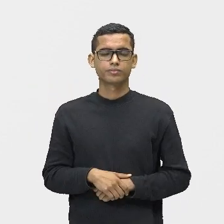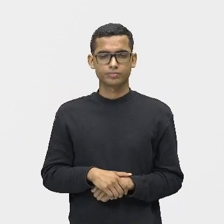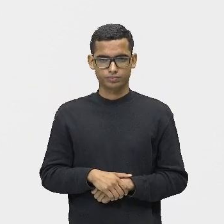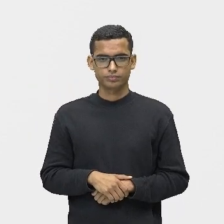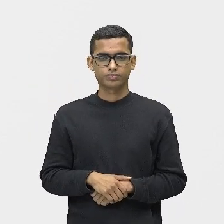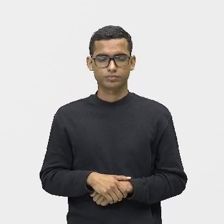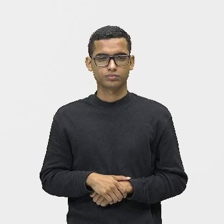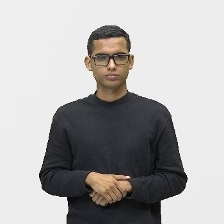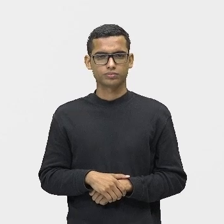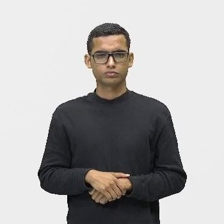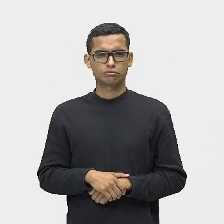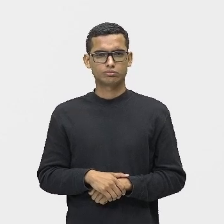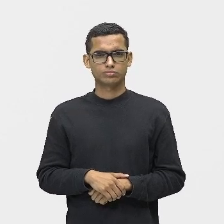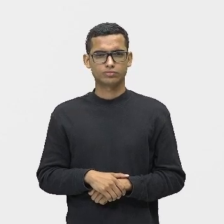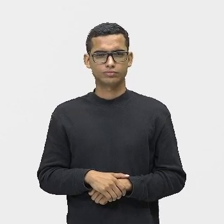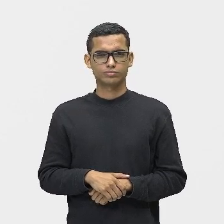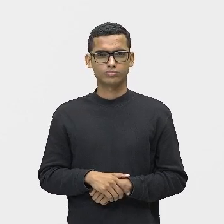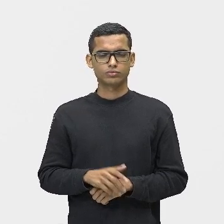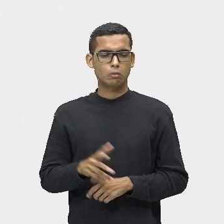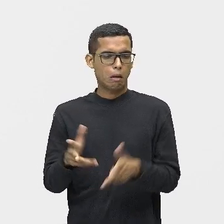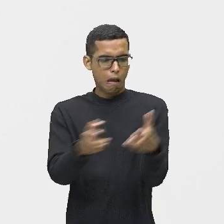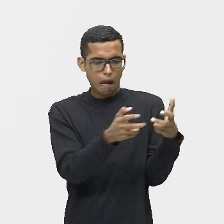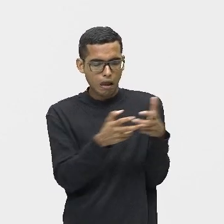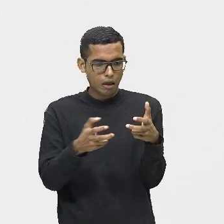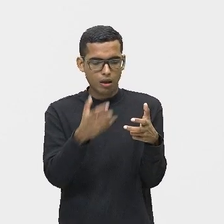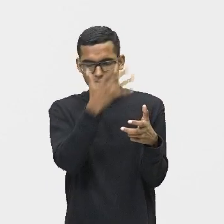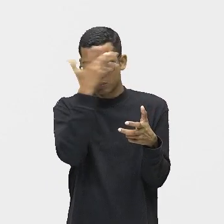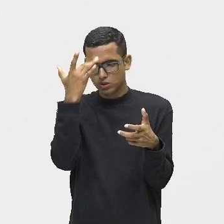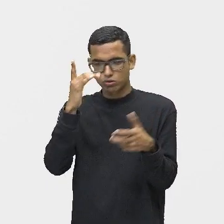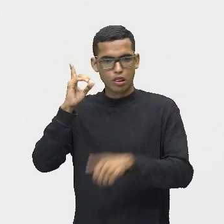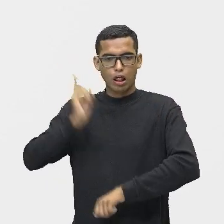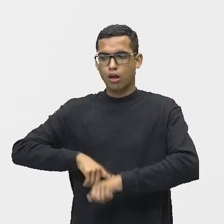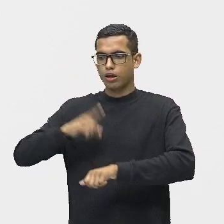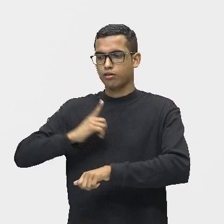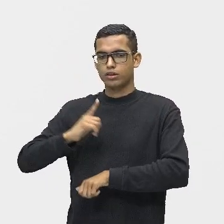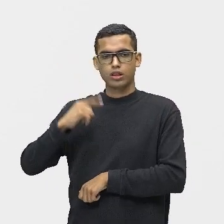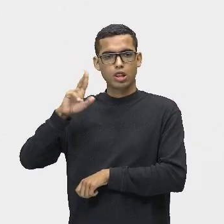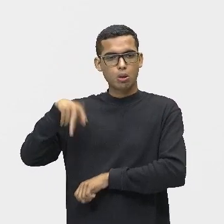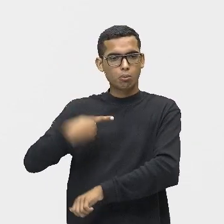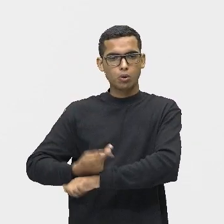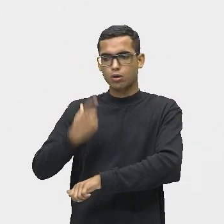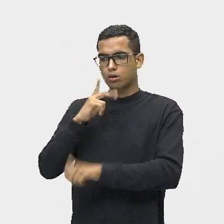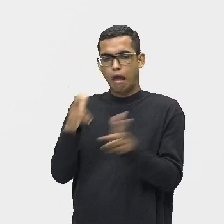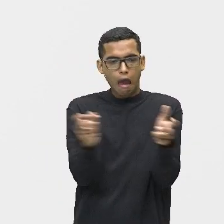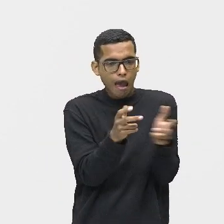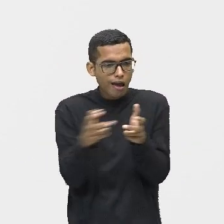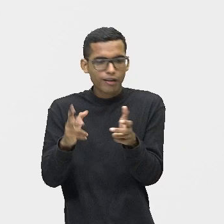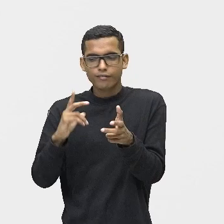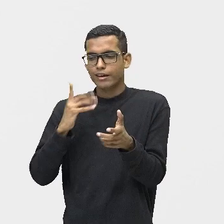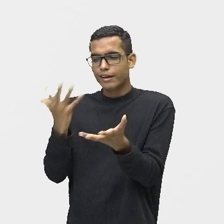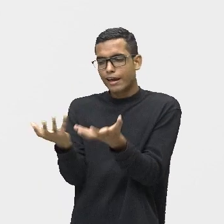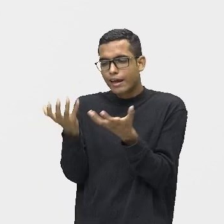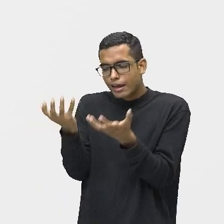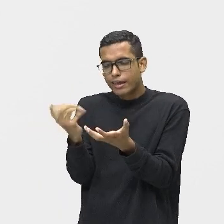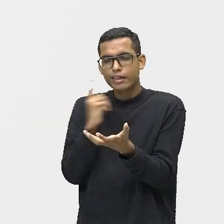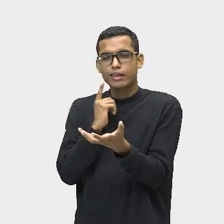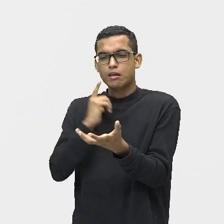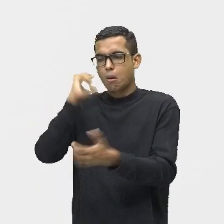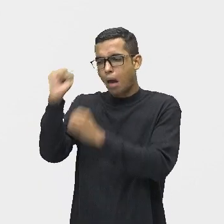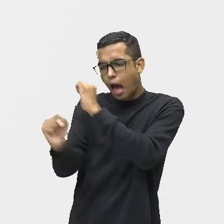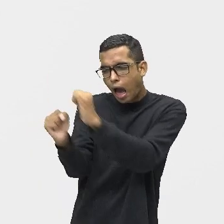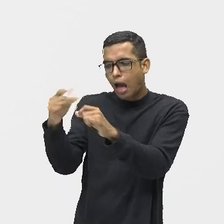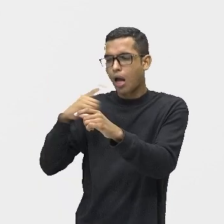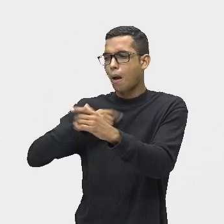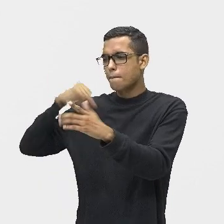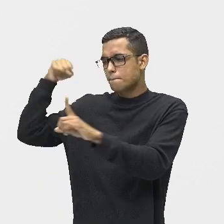alguém saia por aí agredindo outras pessoas, ou seja, que crianças saiam batendo ou agredindo outras pessoas. Então observem que ele coloca